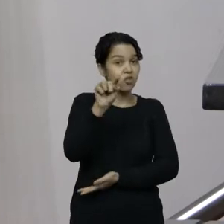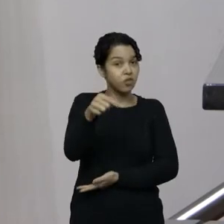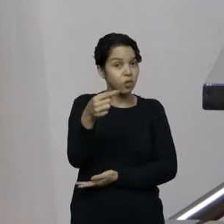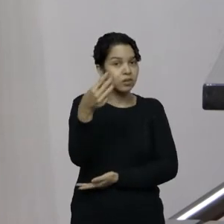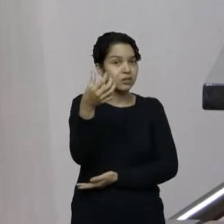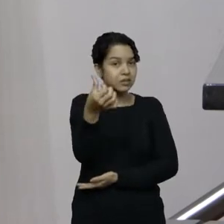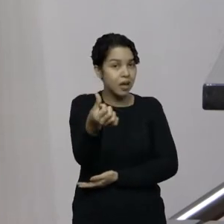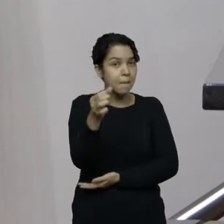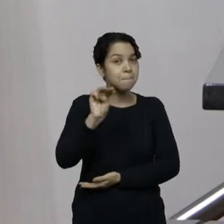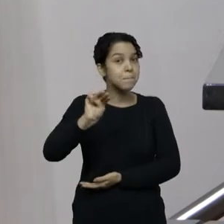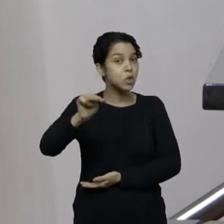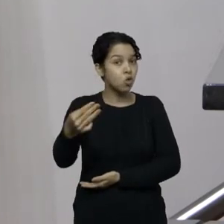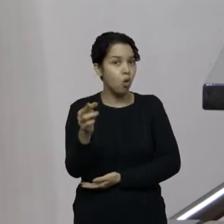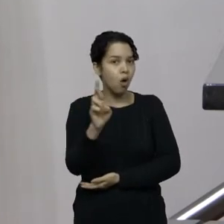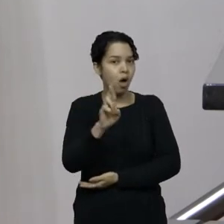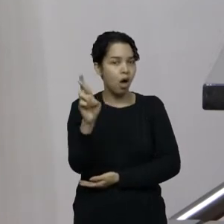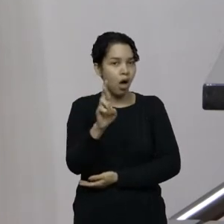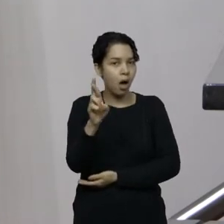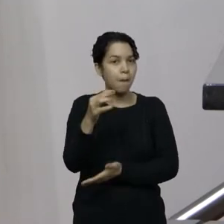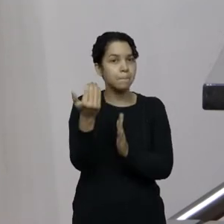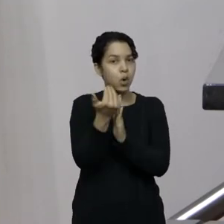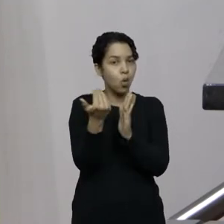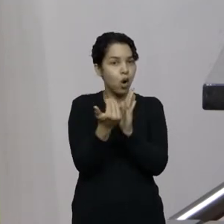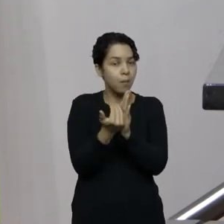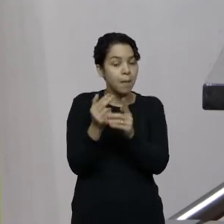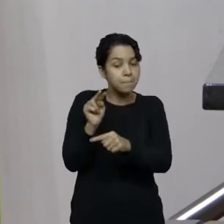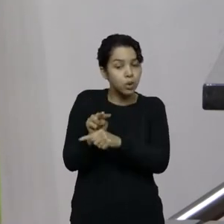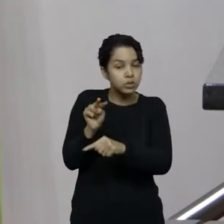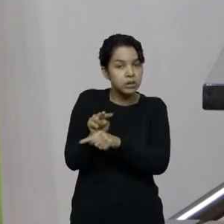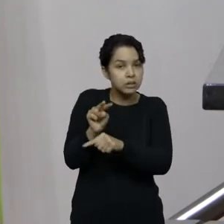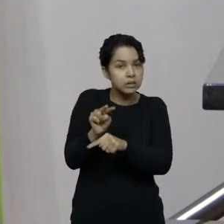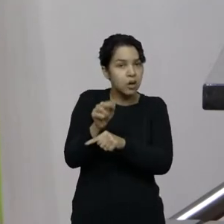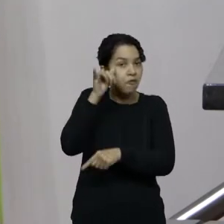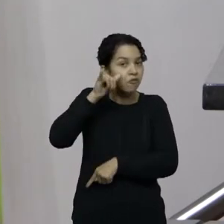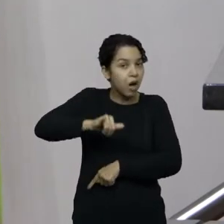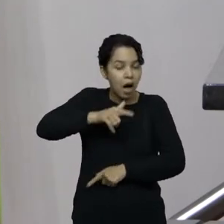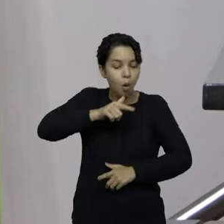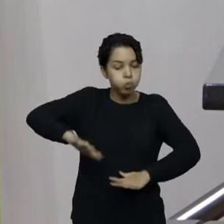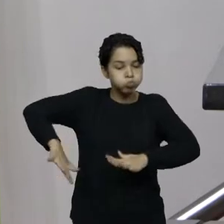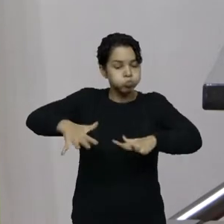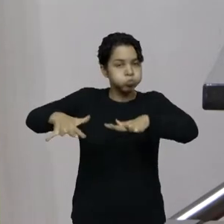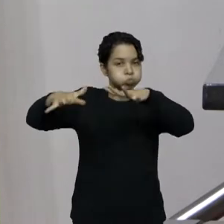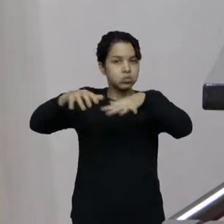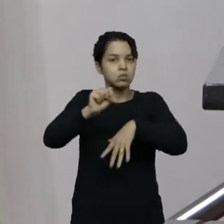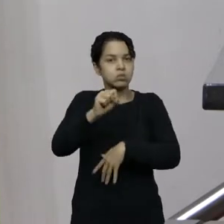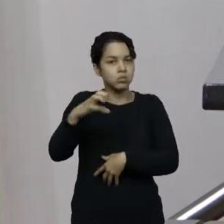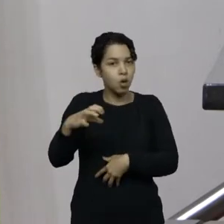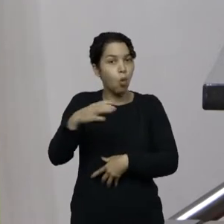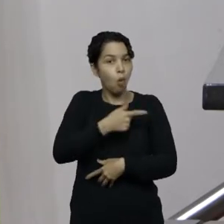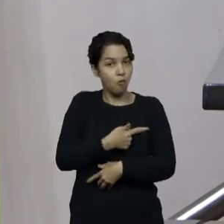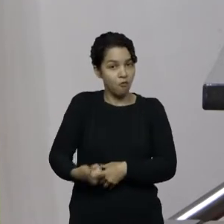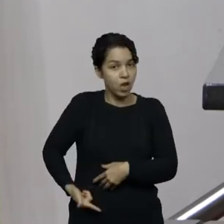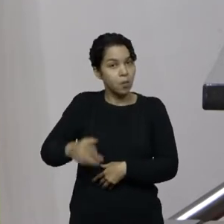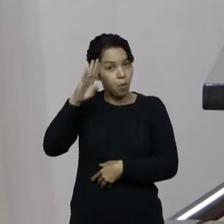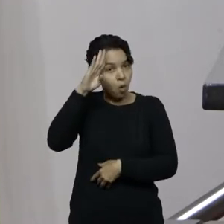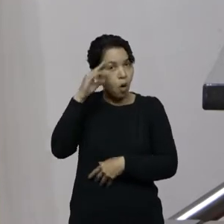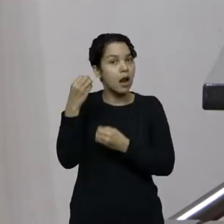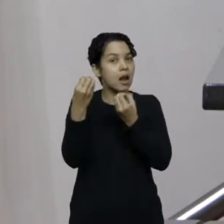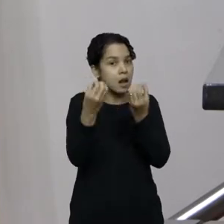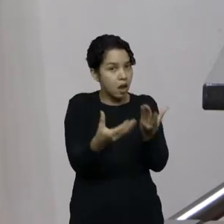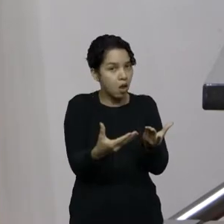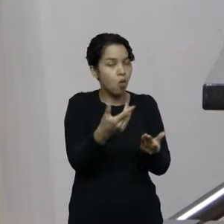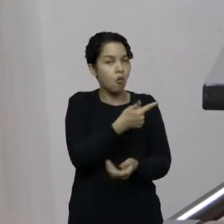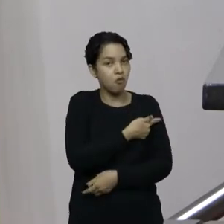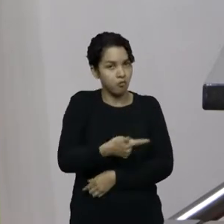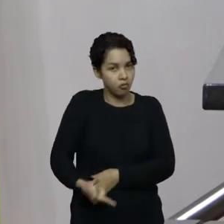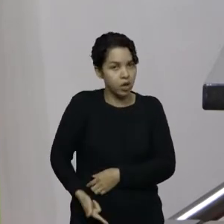o programa de proteção de Cheias em Santa Catarina 6,3 milhões de reais governo bolsonaro colocou nas mãos do Governo do Estado